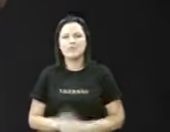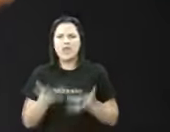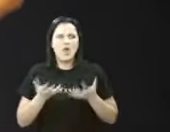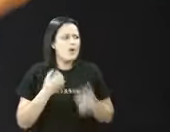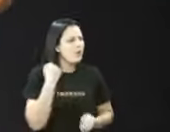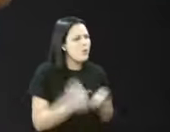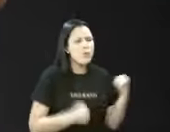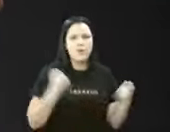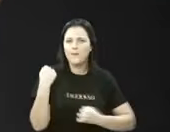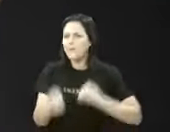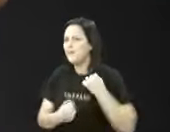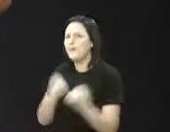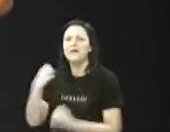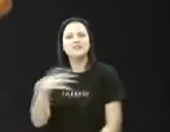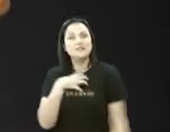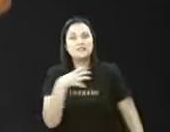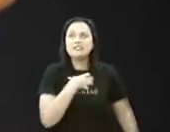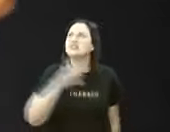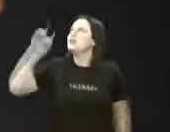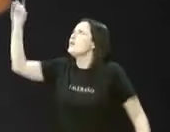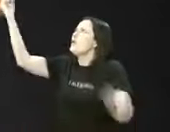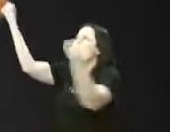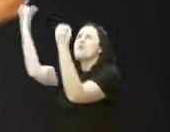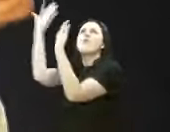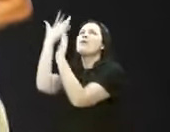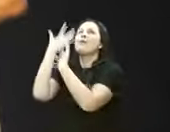Eu estou sentindo uma liberação de Deus.